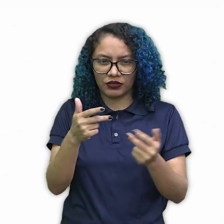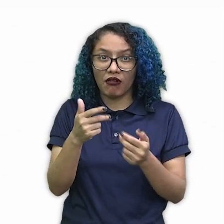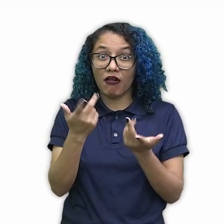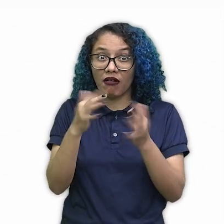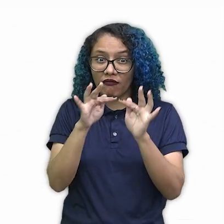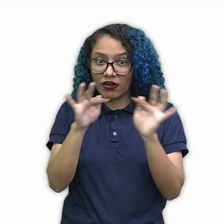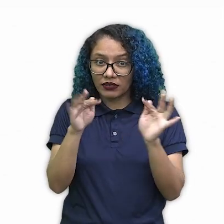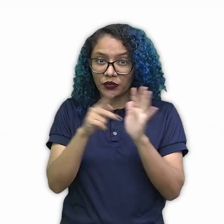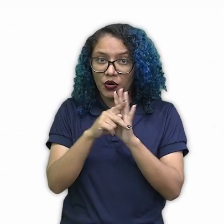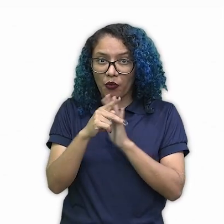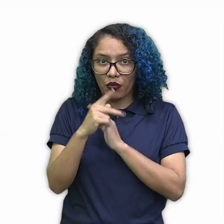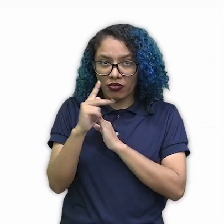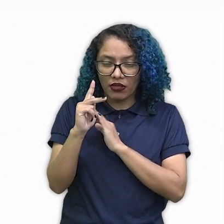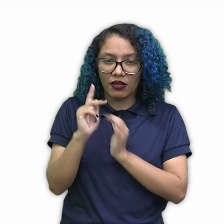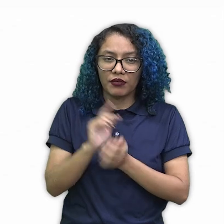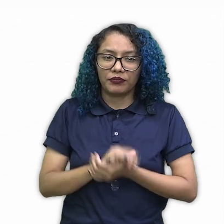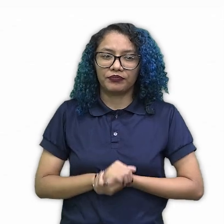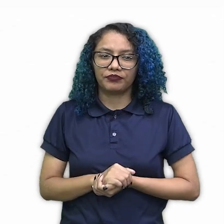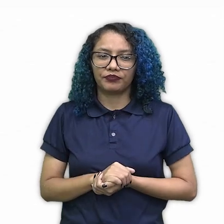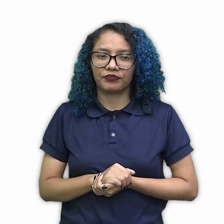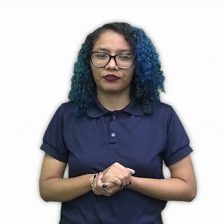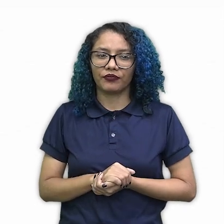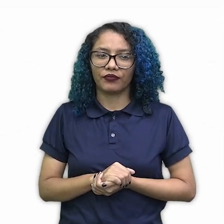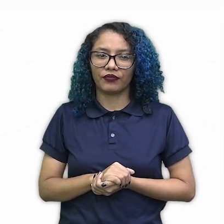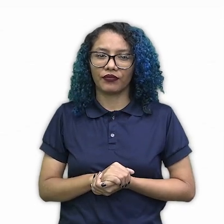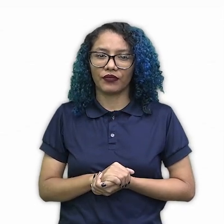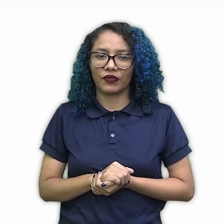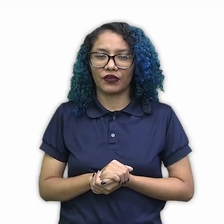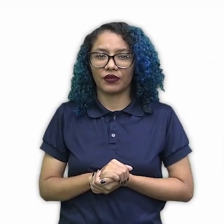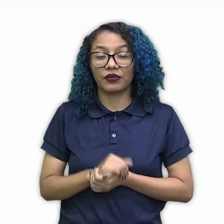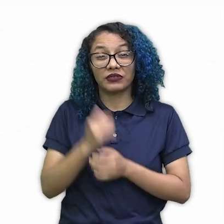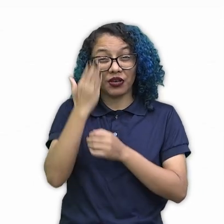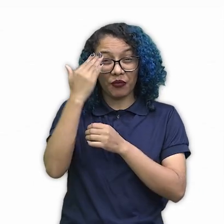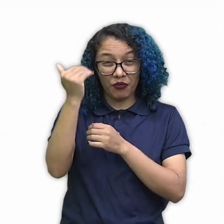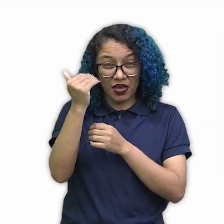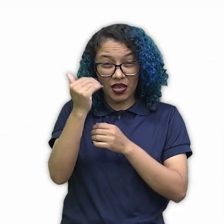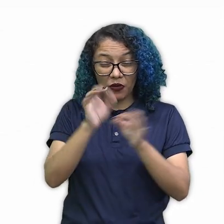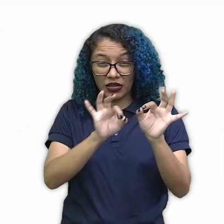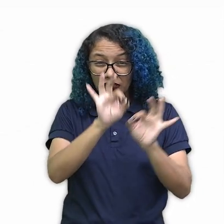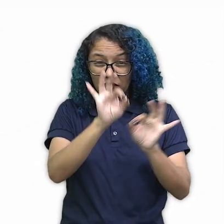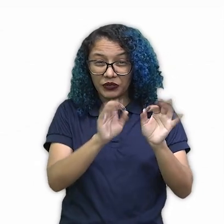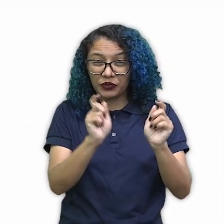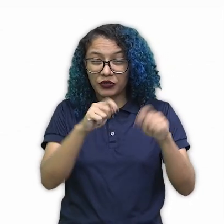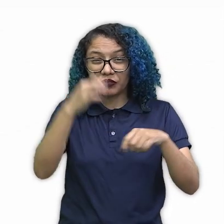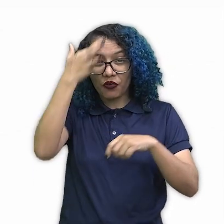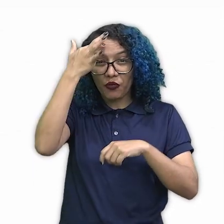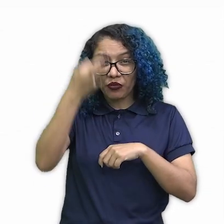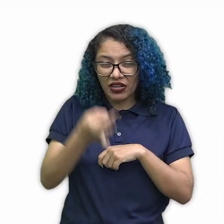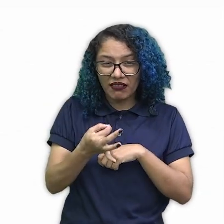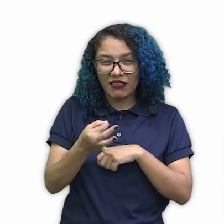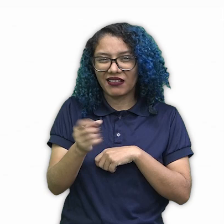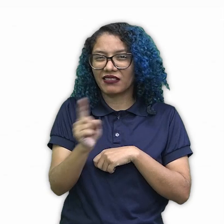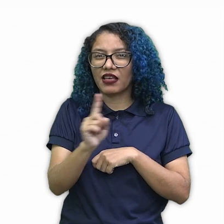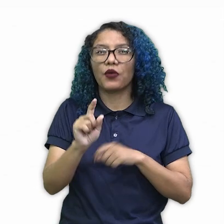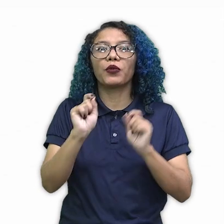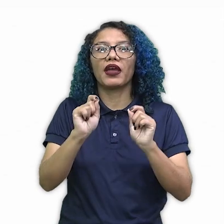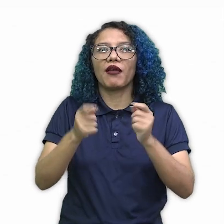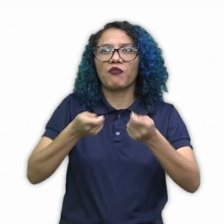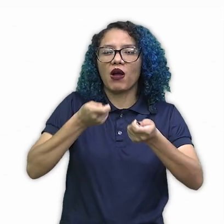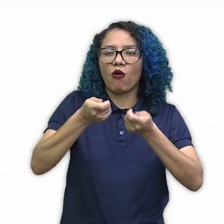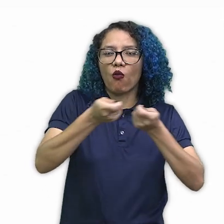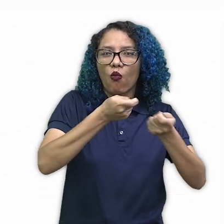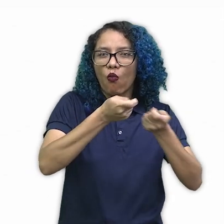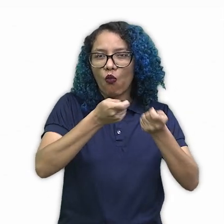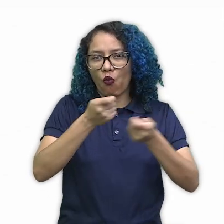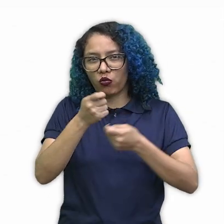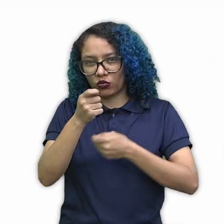de Foucault aí, não é feito para compreender, ele é feito para cortar. Olha o tripé